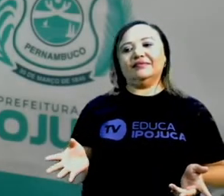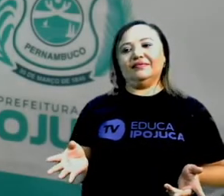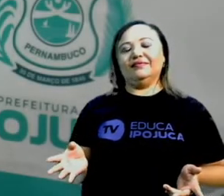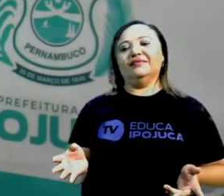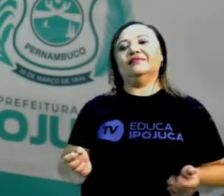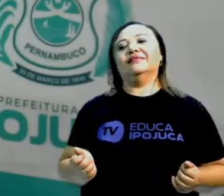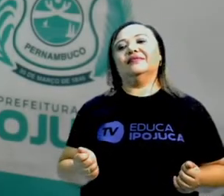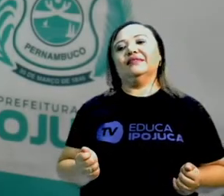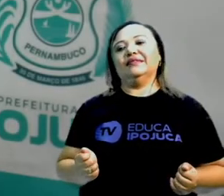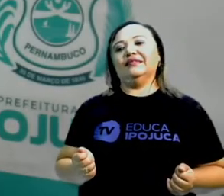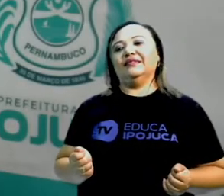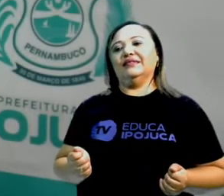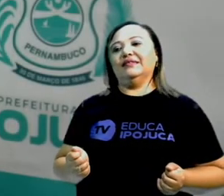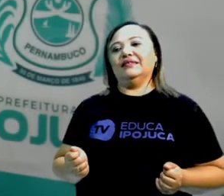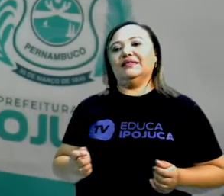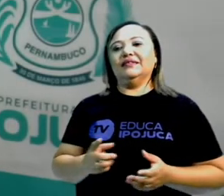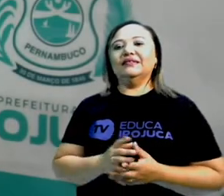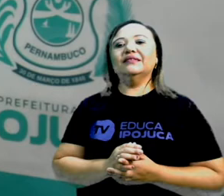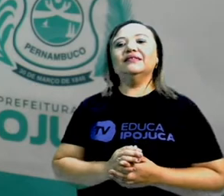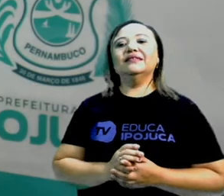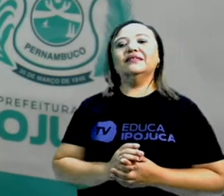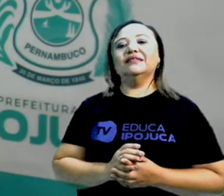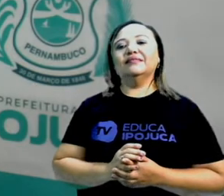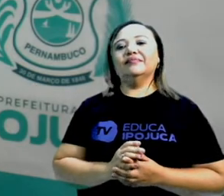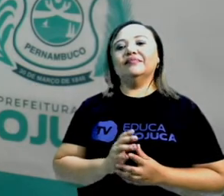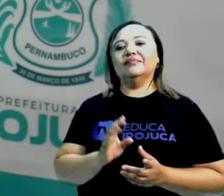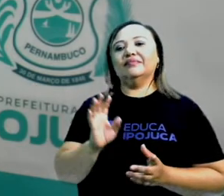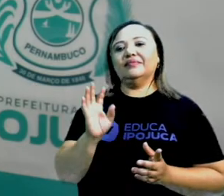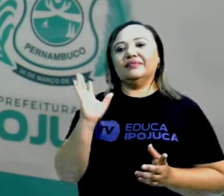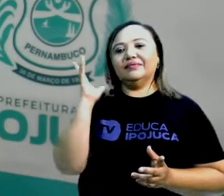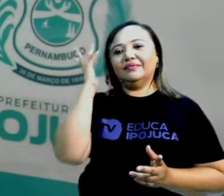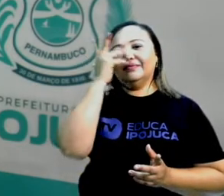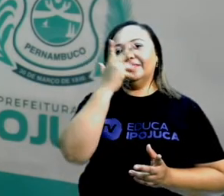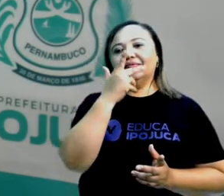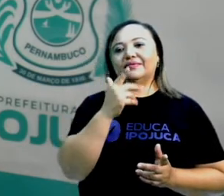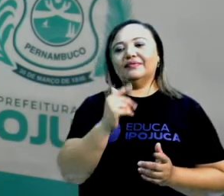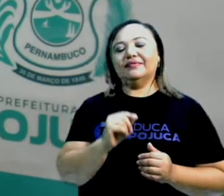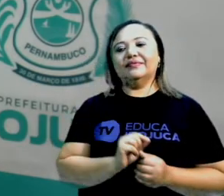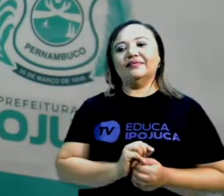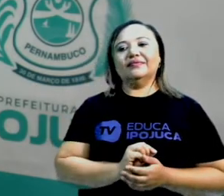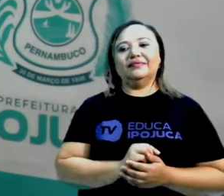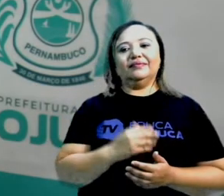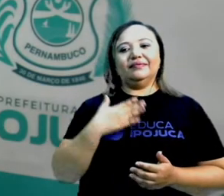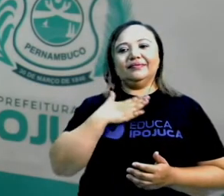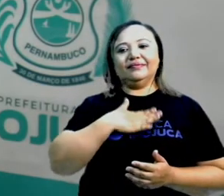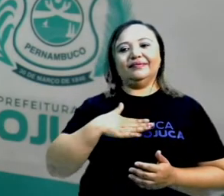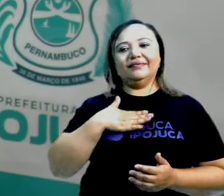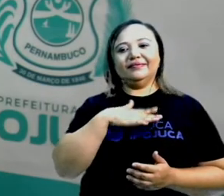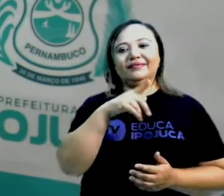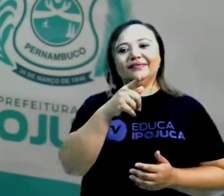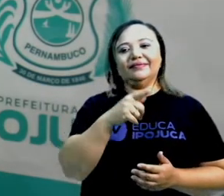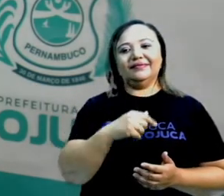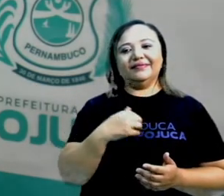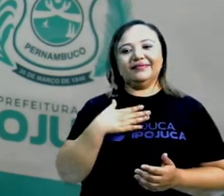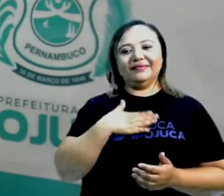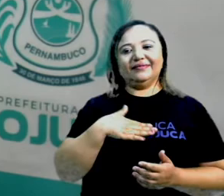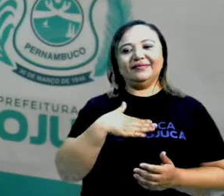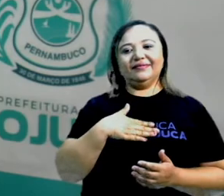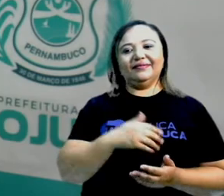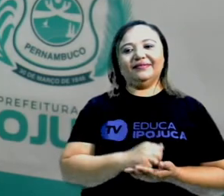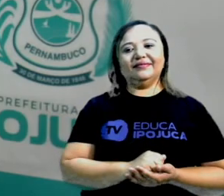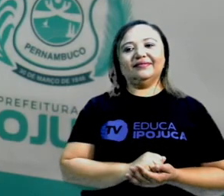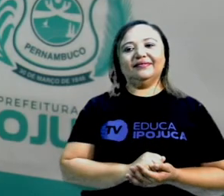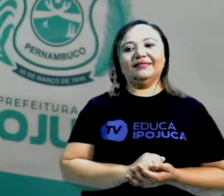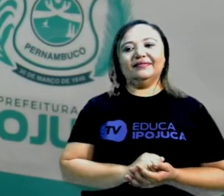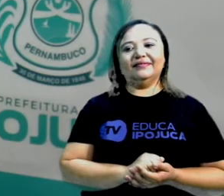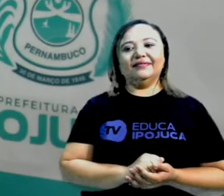O cabelo bem flocado. Olha como ficaram lindos. Eu gostei. Vocês gostaram? Pronto.